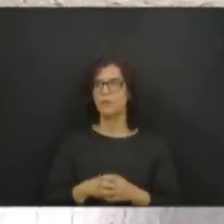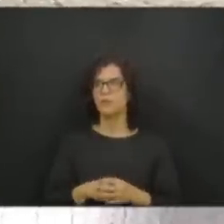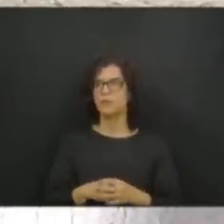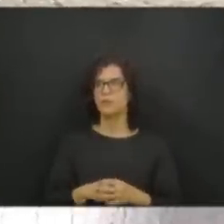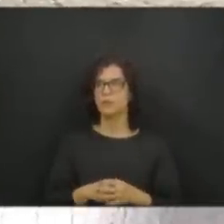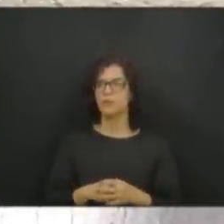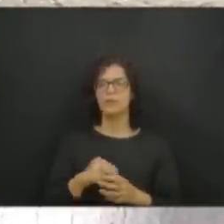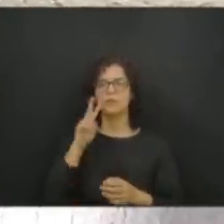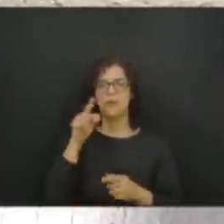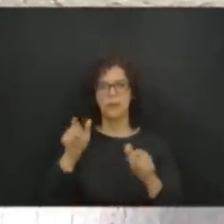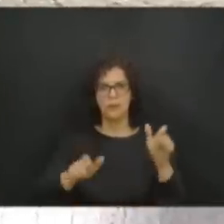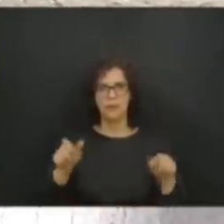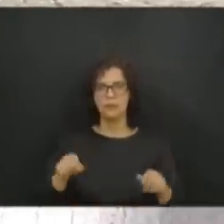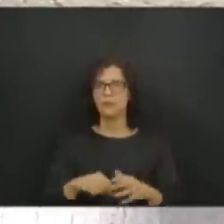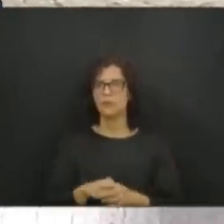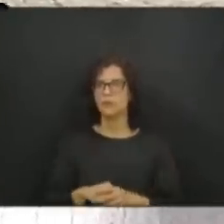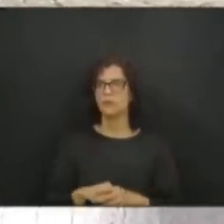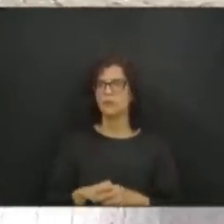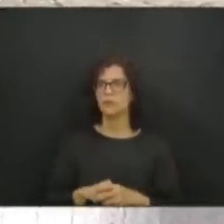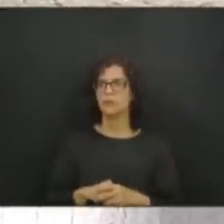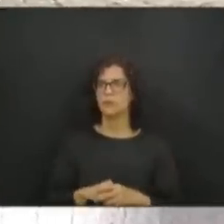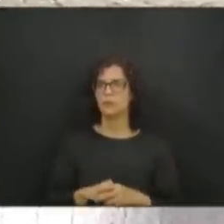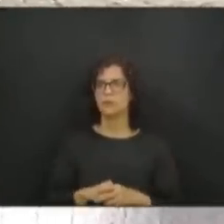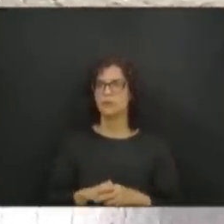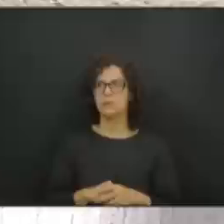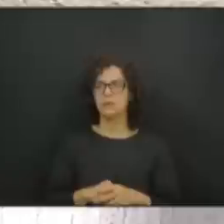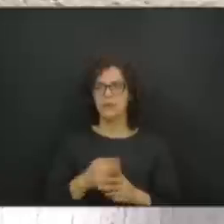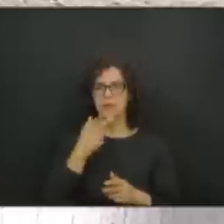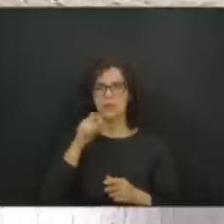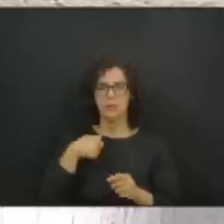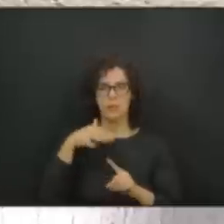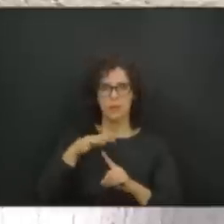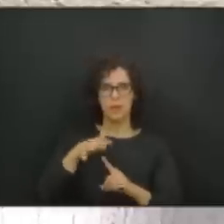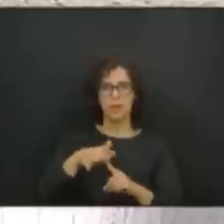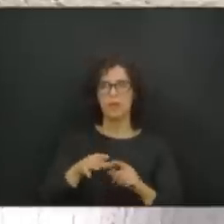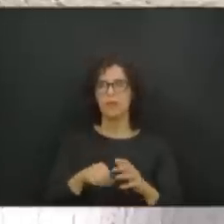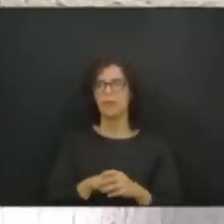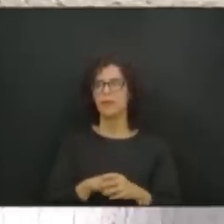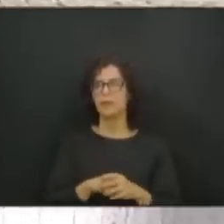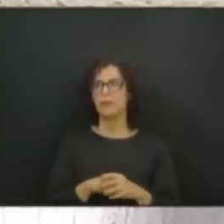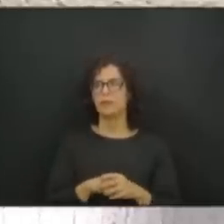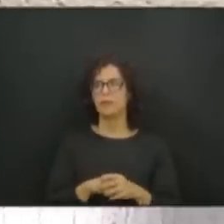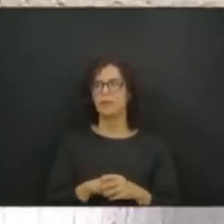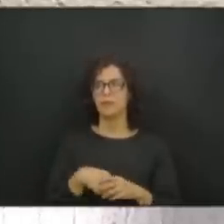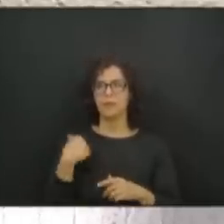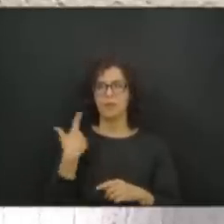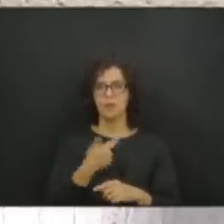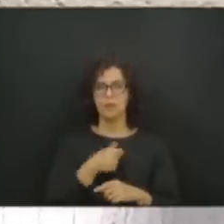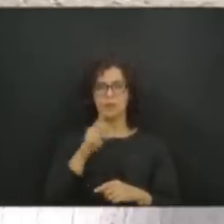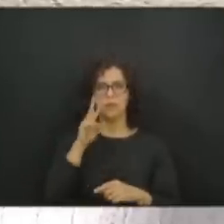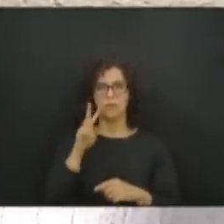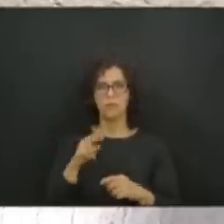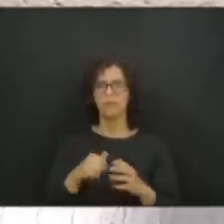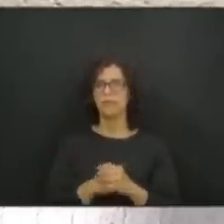de ver pessoas o que falam do Paraná apenas